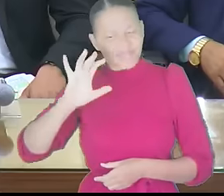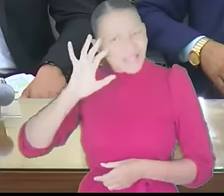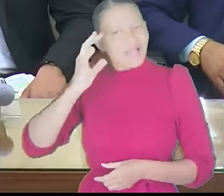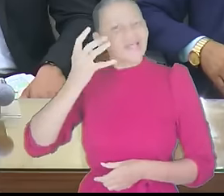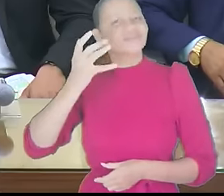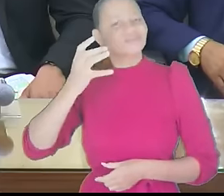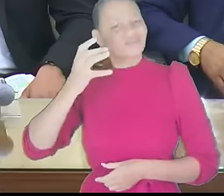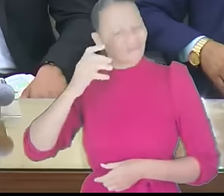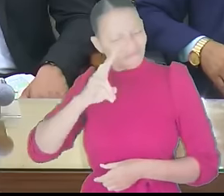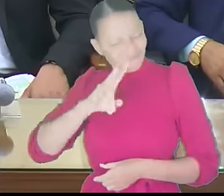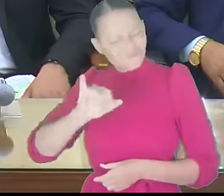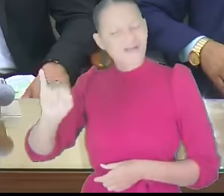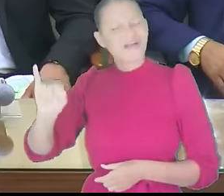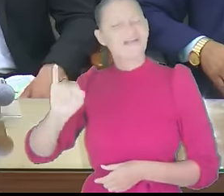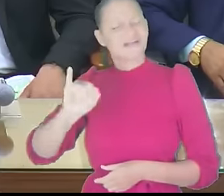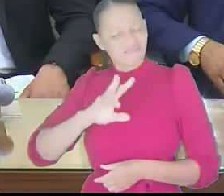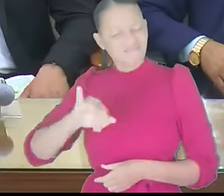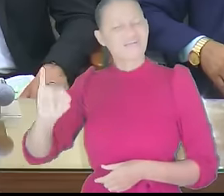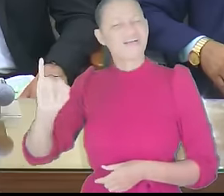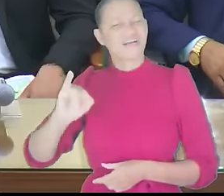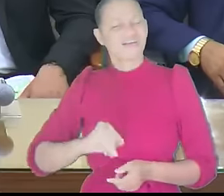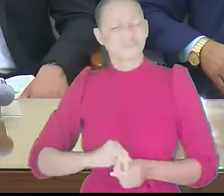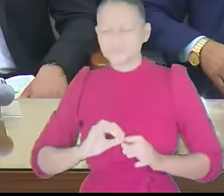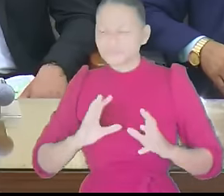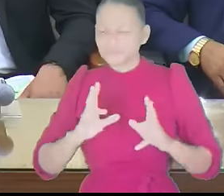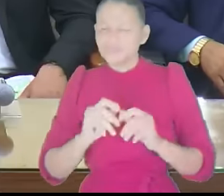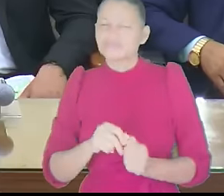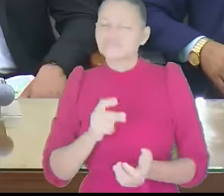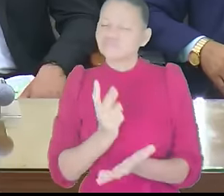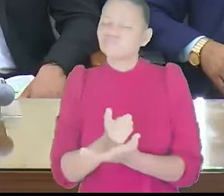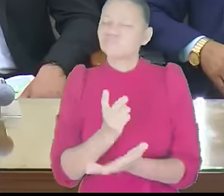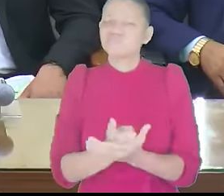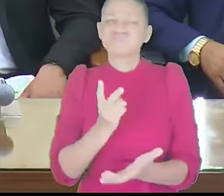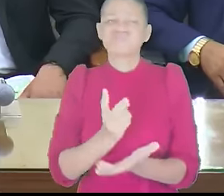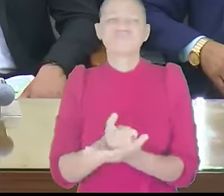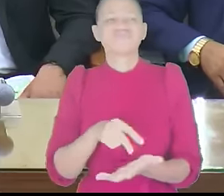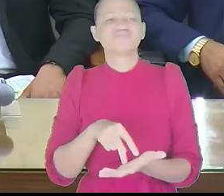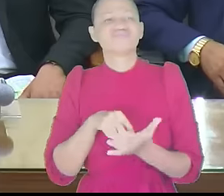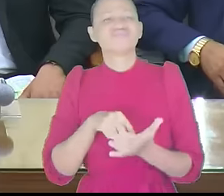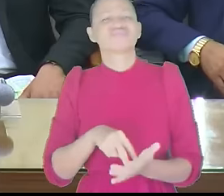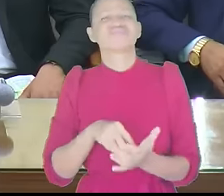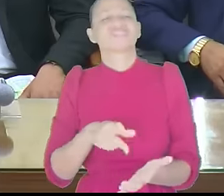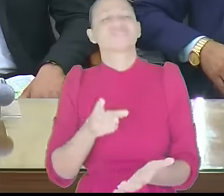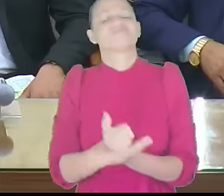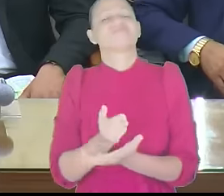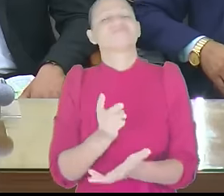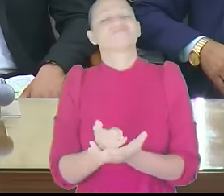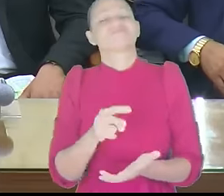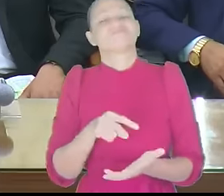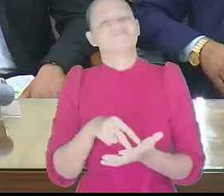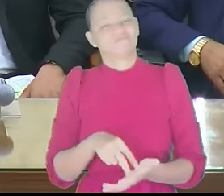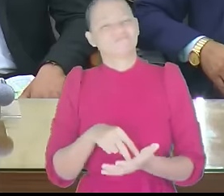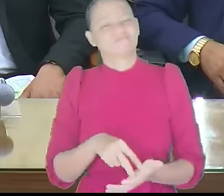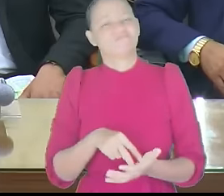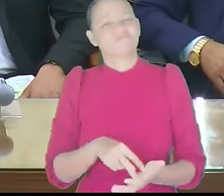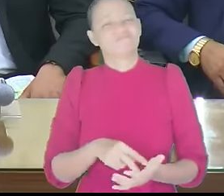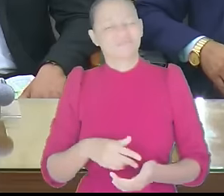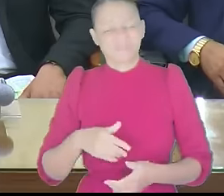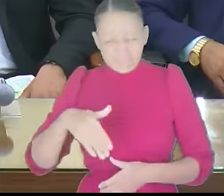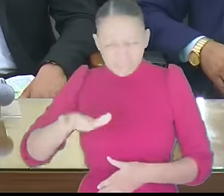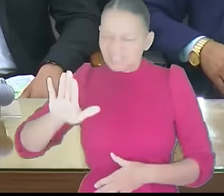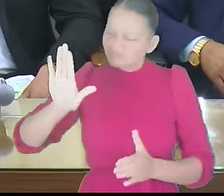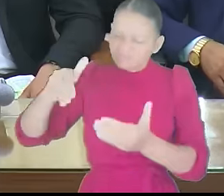igreja? Amém. Resolve, Jesus resolve tudo. Fique no seu lugar. Aleluia. Deixa com Deus.